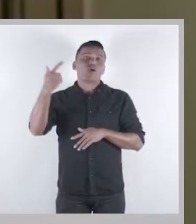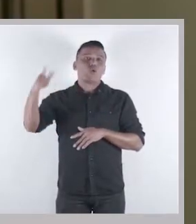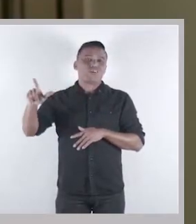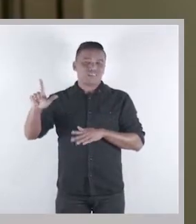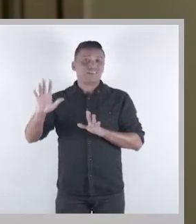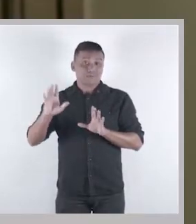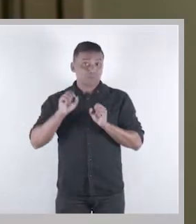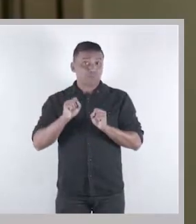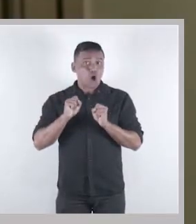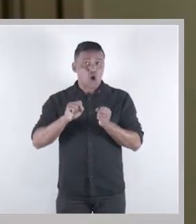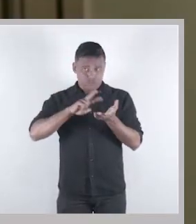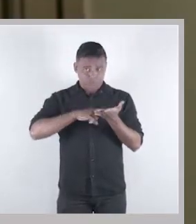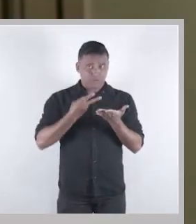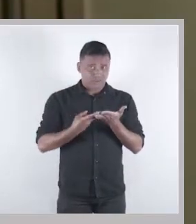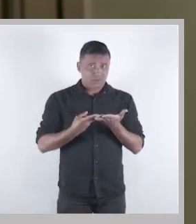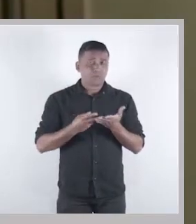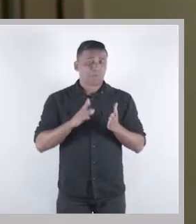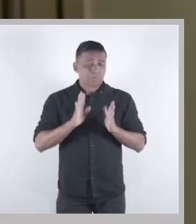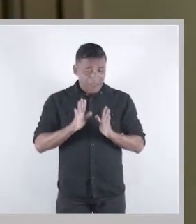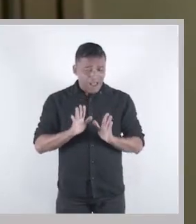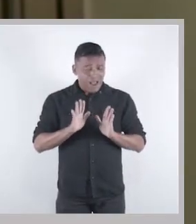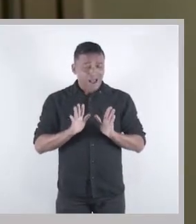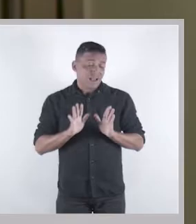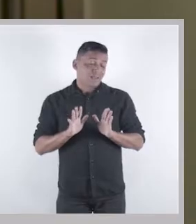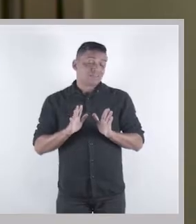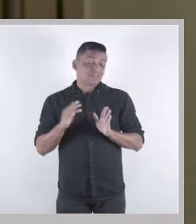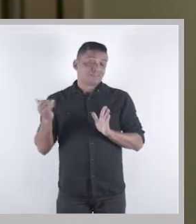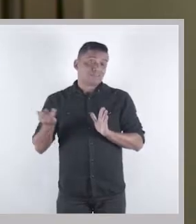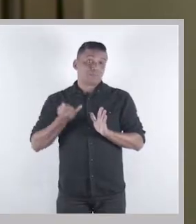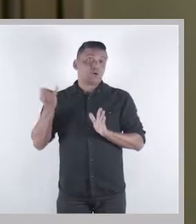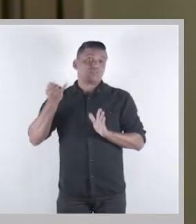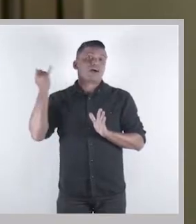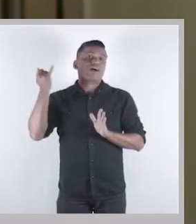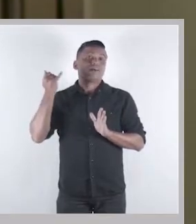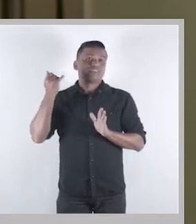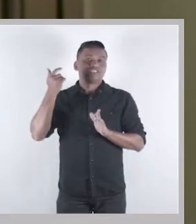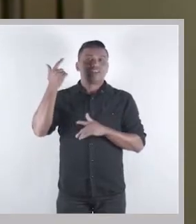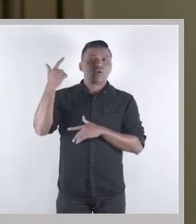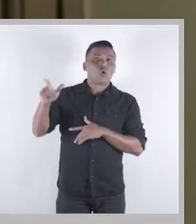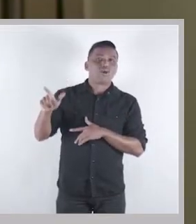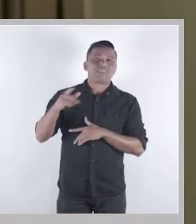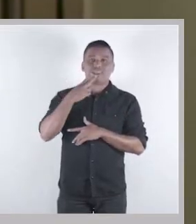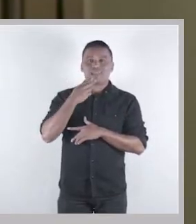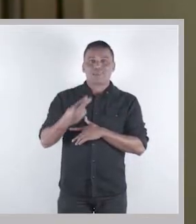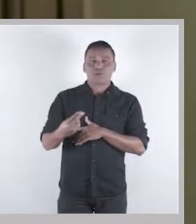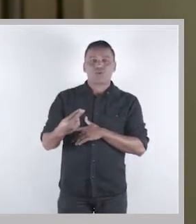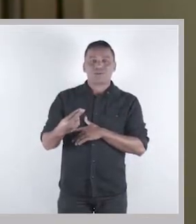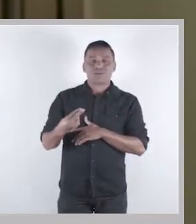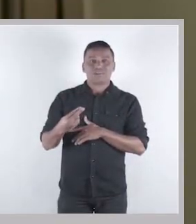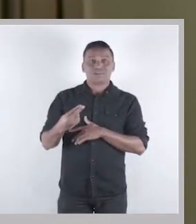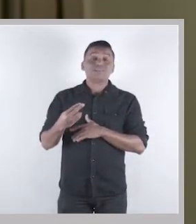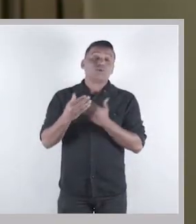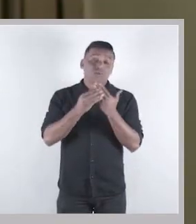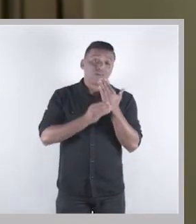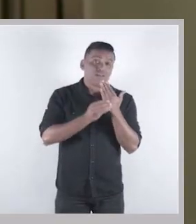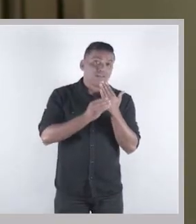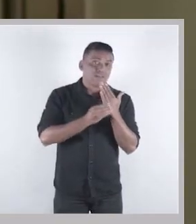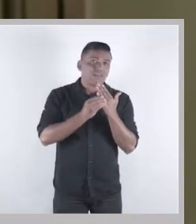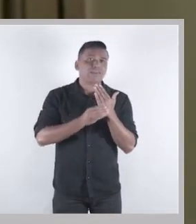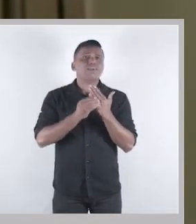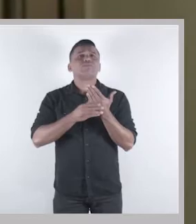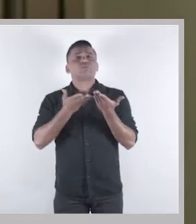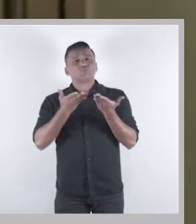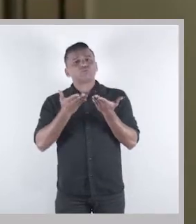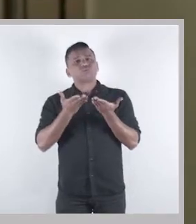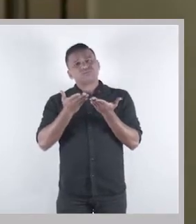o importante é que seja em outra língua Há muitos livros que foram bancados por essa bolsa que que é só na